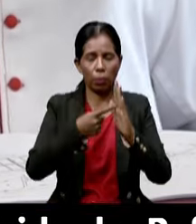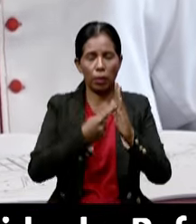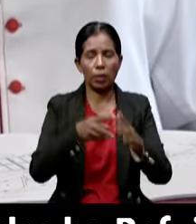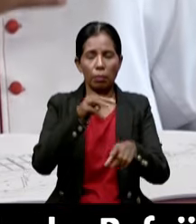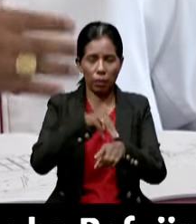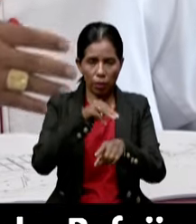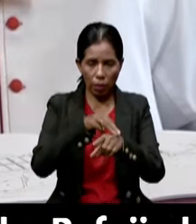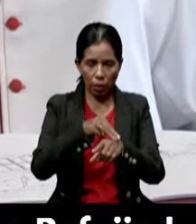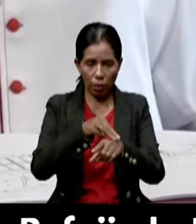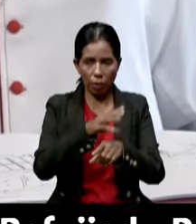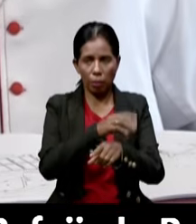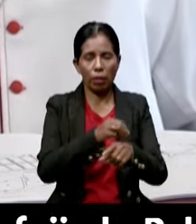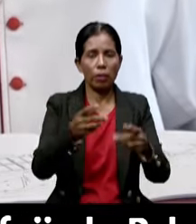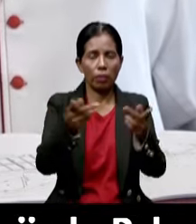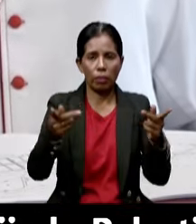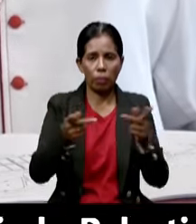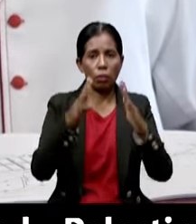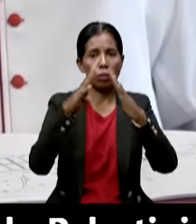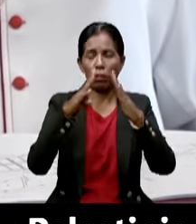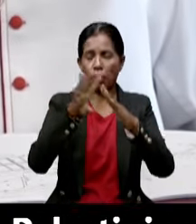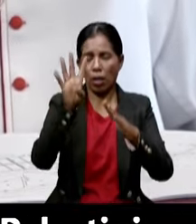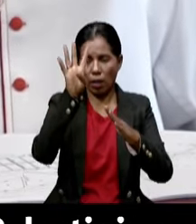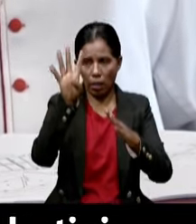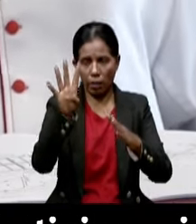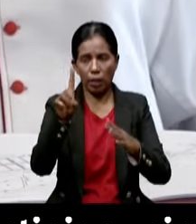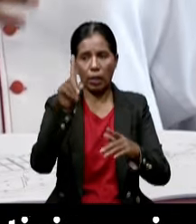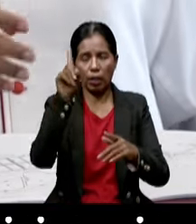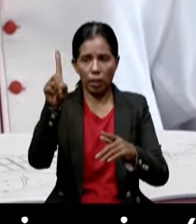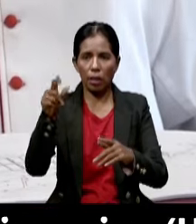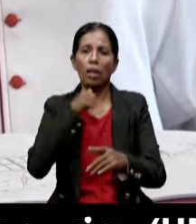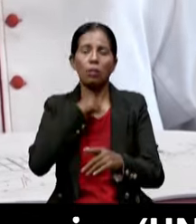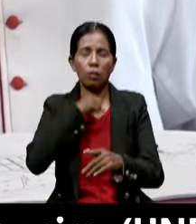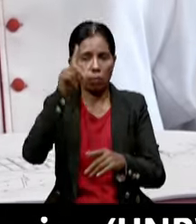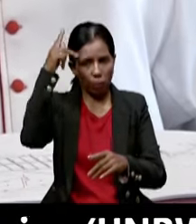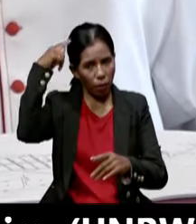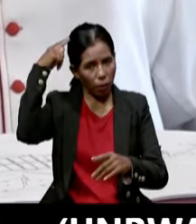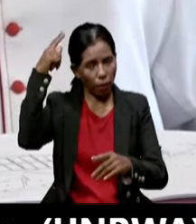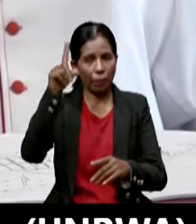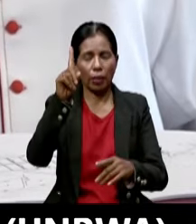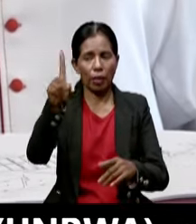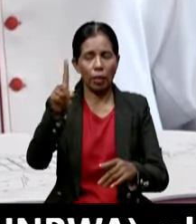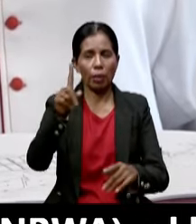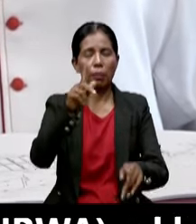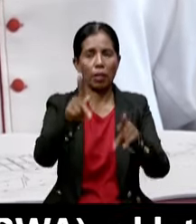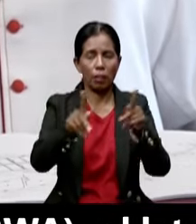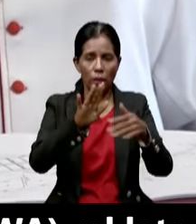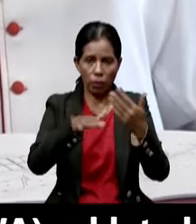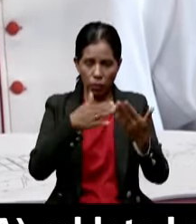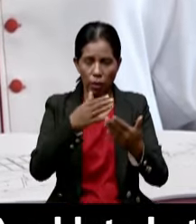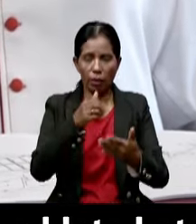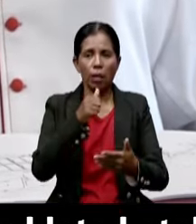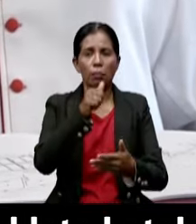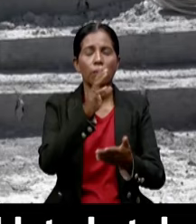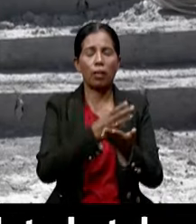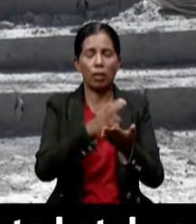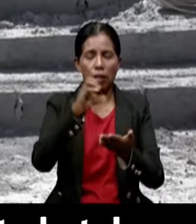que sacristia rat, né? E outros. E ele ida sacristia um papaninha, ida para cardeais, ida para